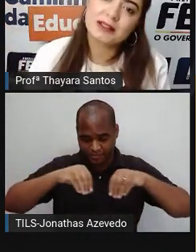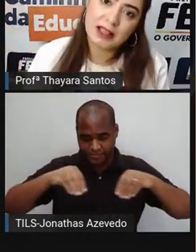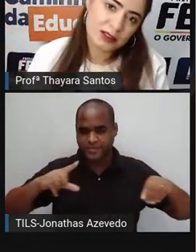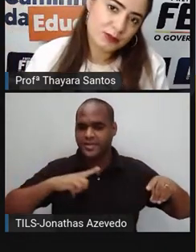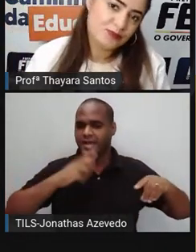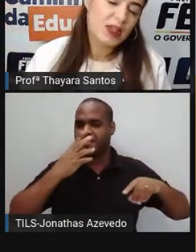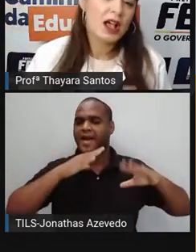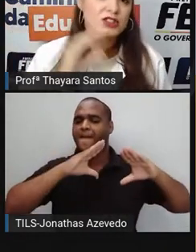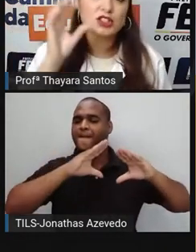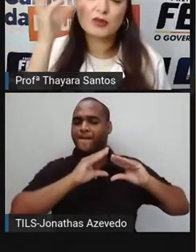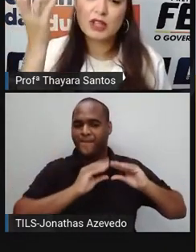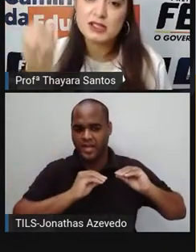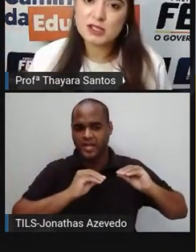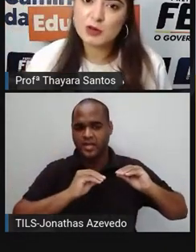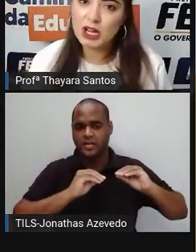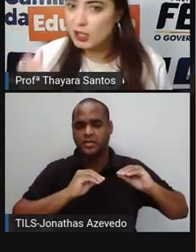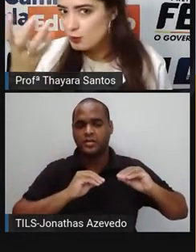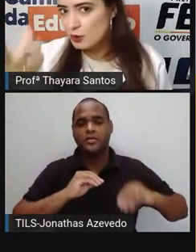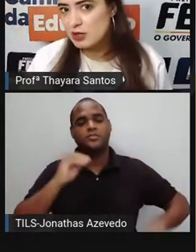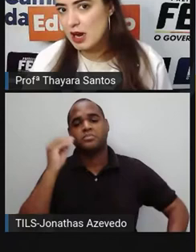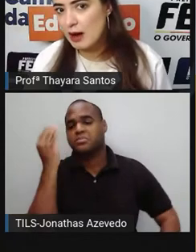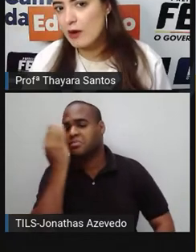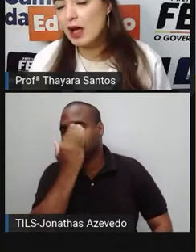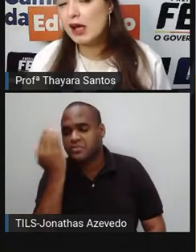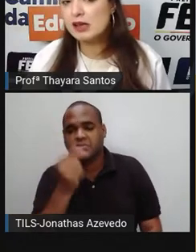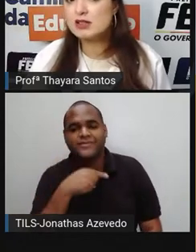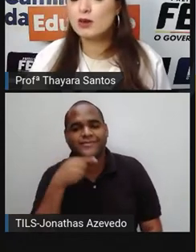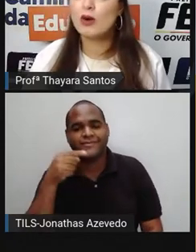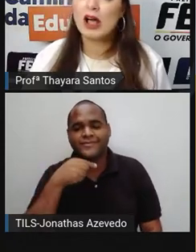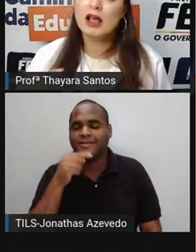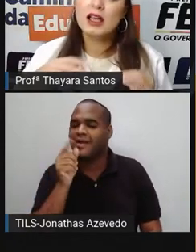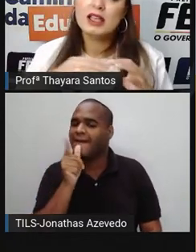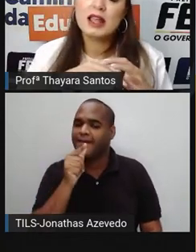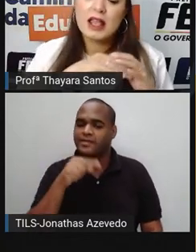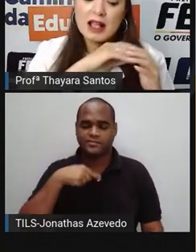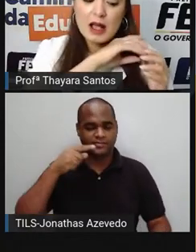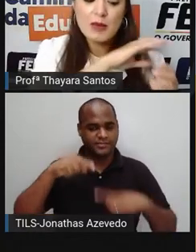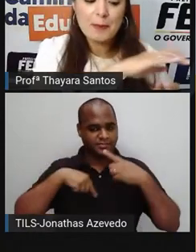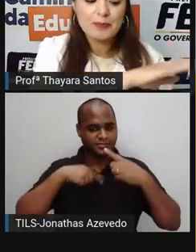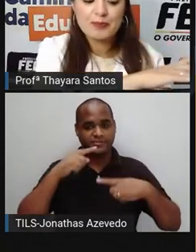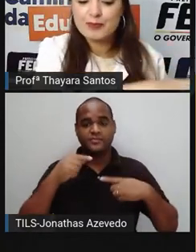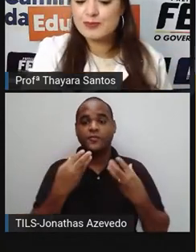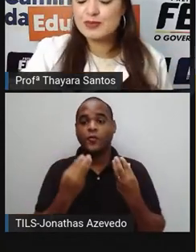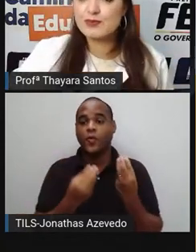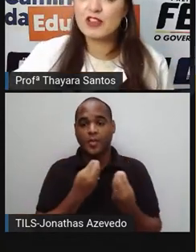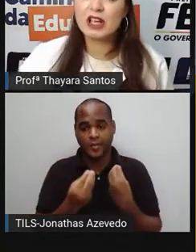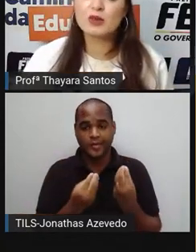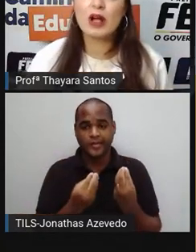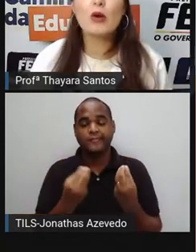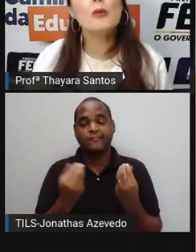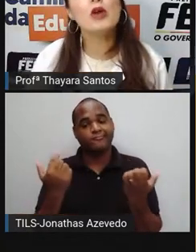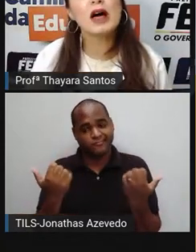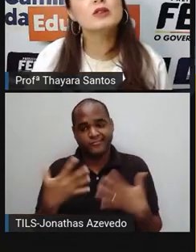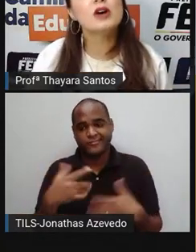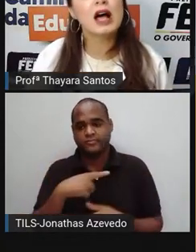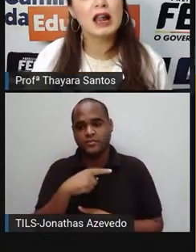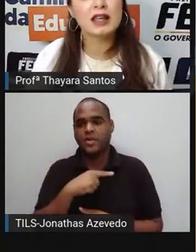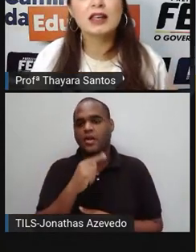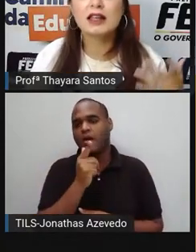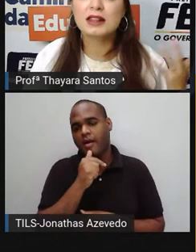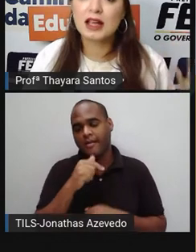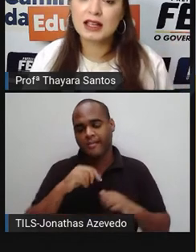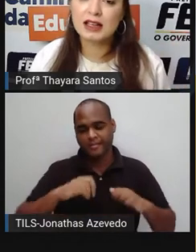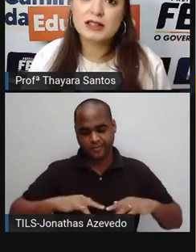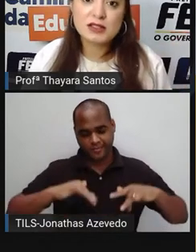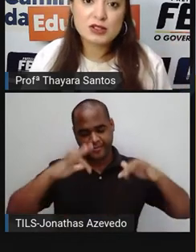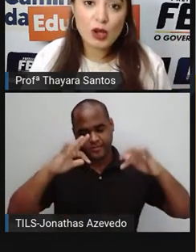ele tá compactado a gente não tem esses buraquinho para o André água escoar e ele acaba ficando acumulado